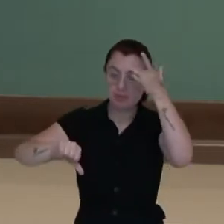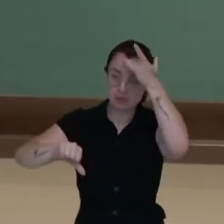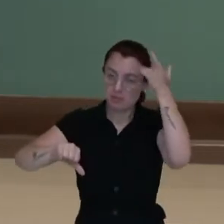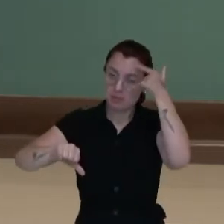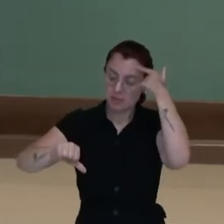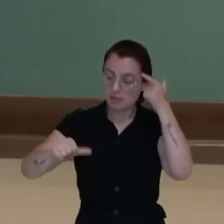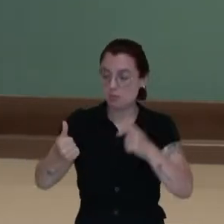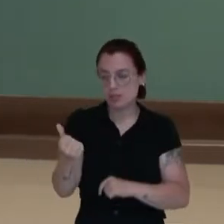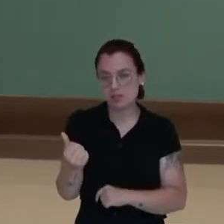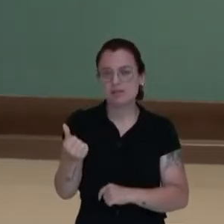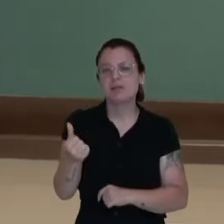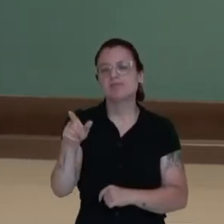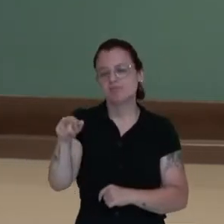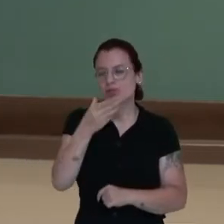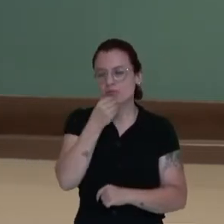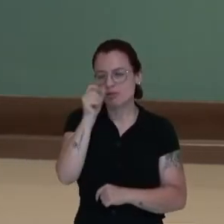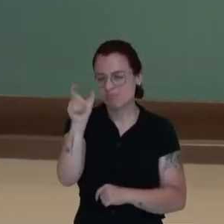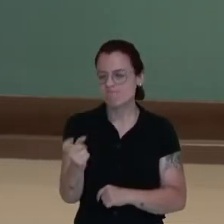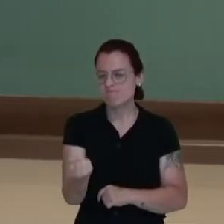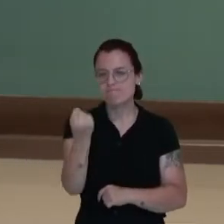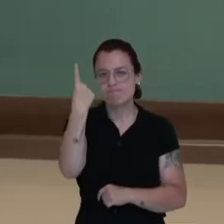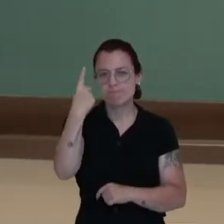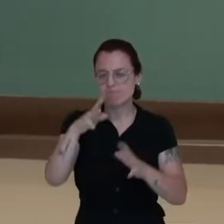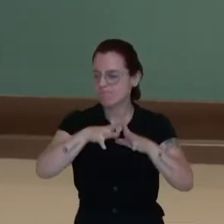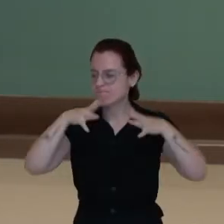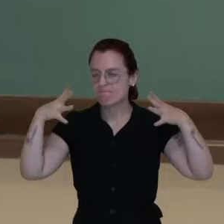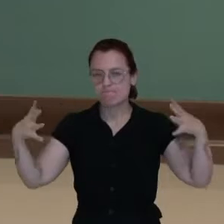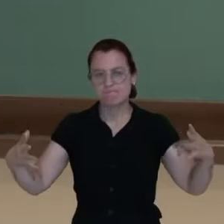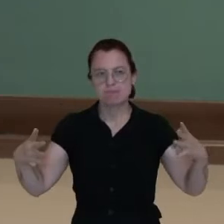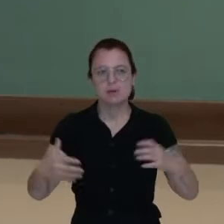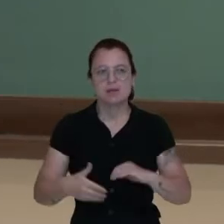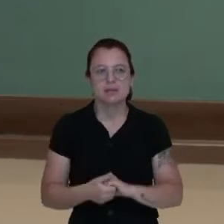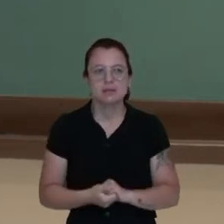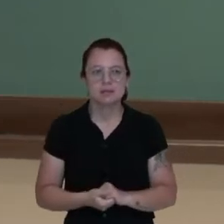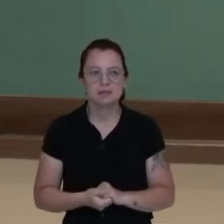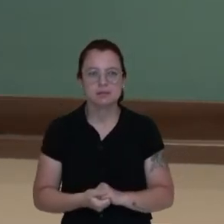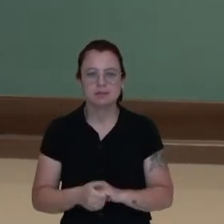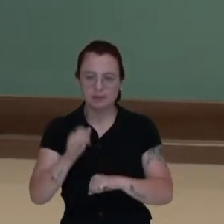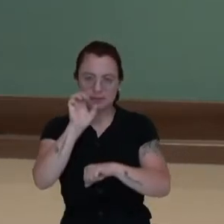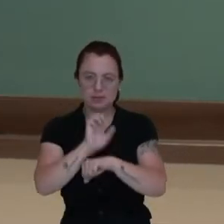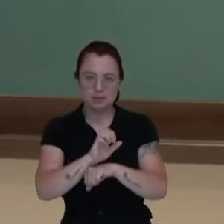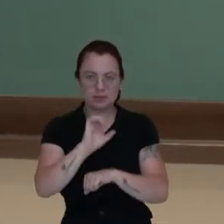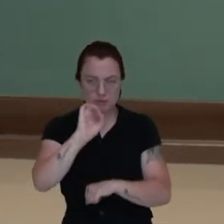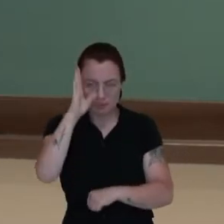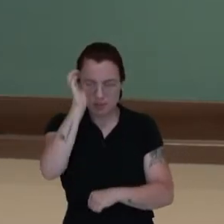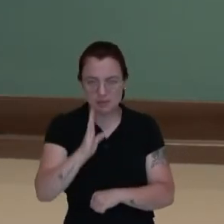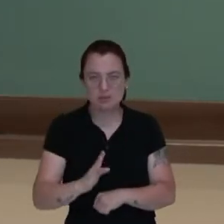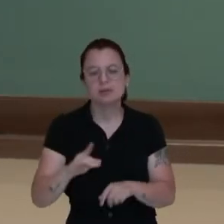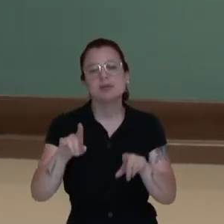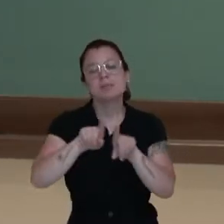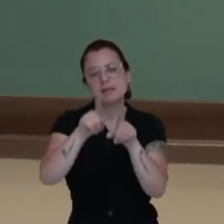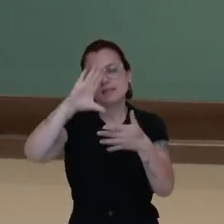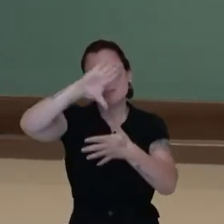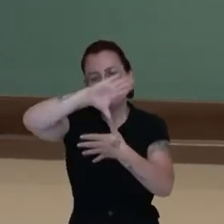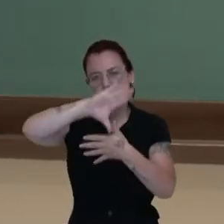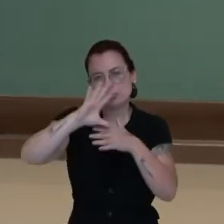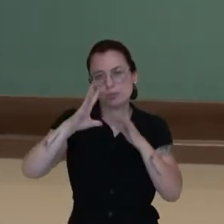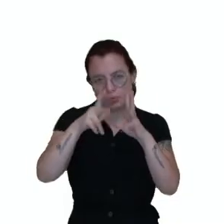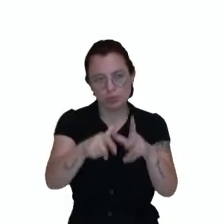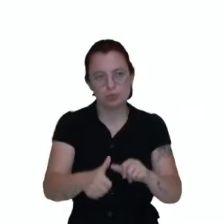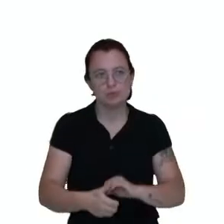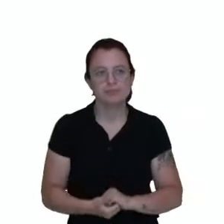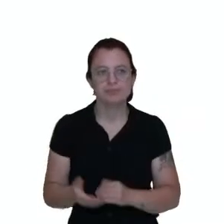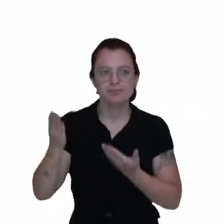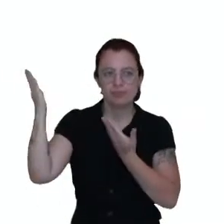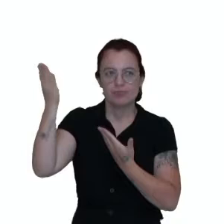positivo, querendo ou não, ele foi um dos grandes, um dos maiores estadistas, não só do Brasil, como da América como um todo,